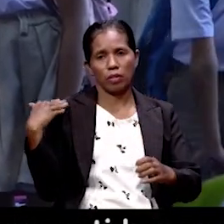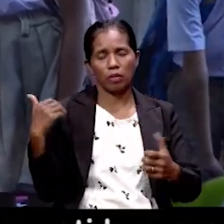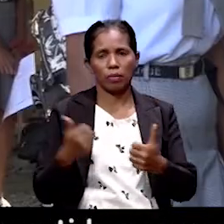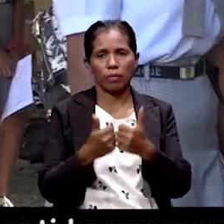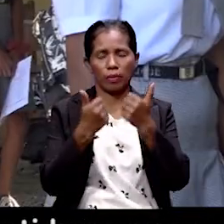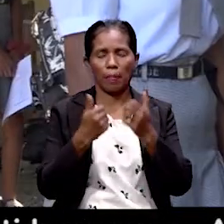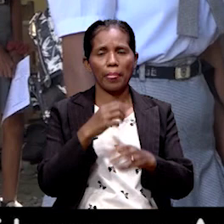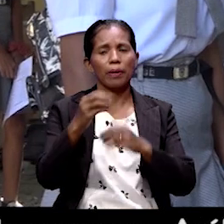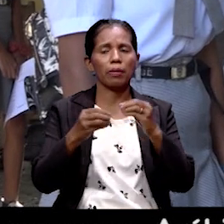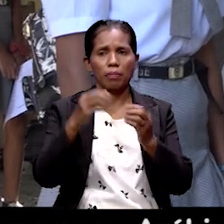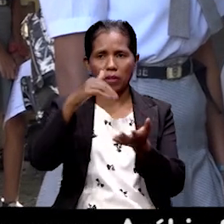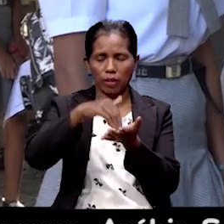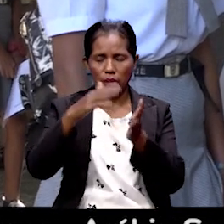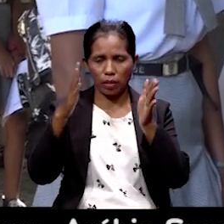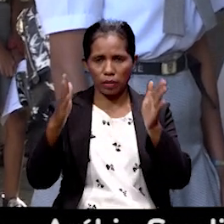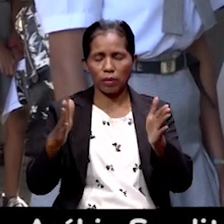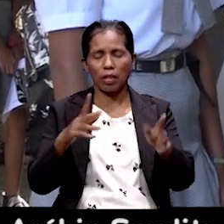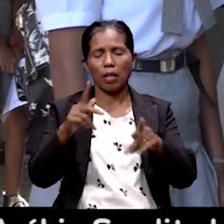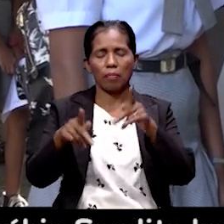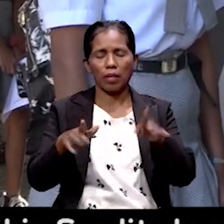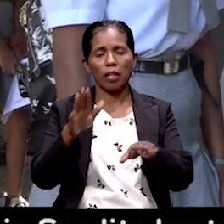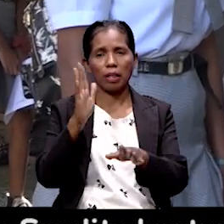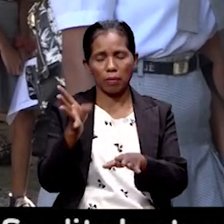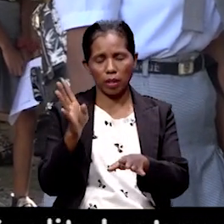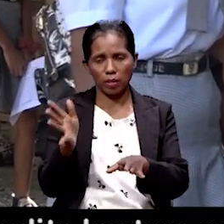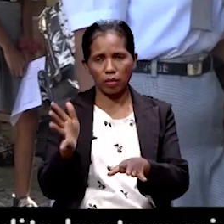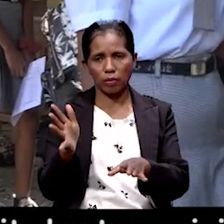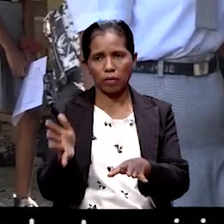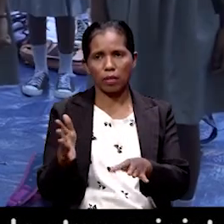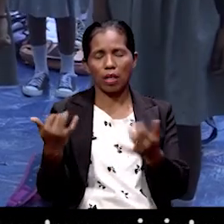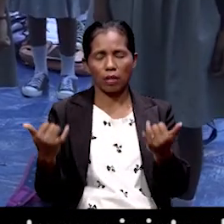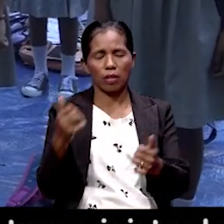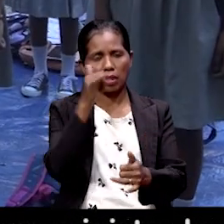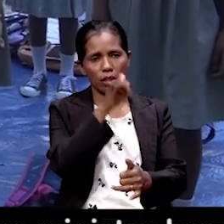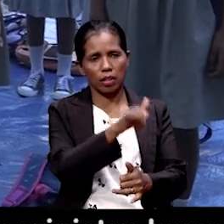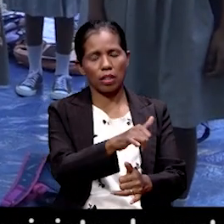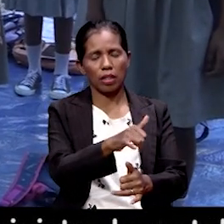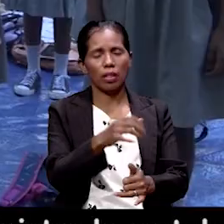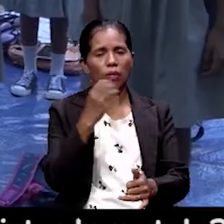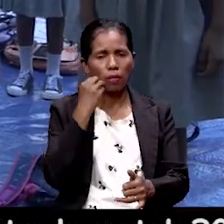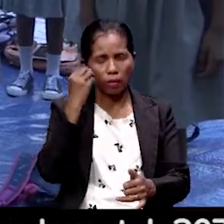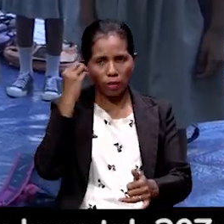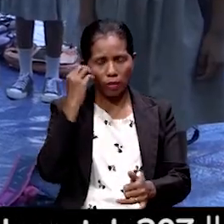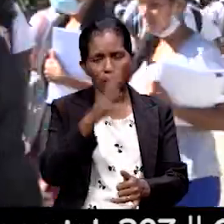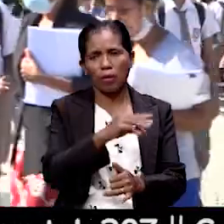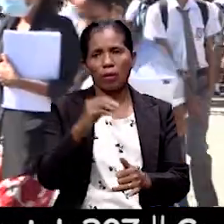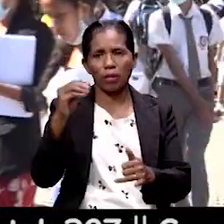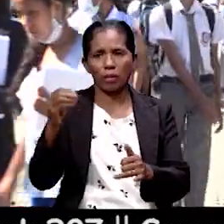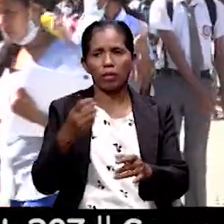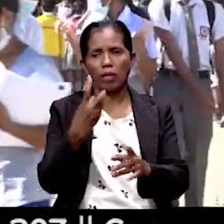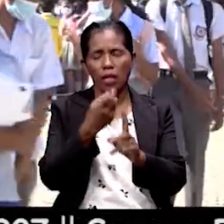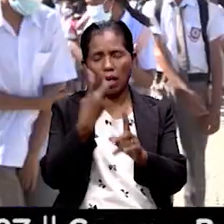Corabá estudante infetado na lima nula da UNE. Balon cumpre o auto-isolamento. Não controla o